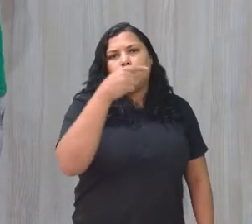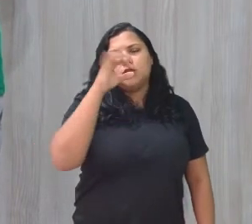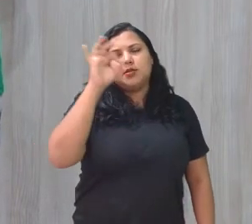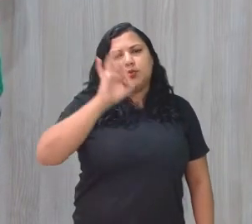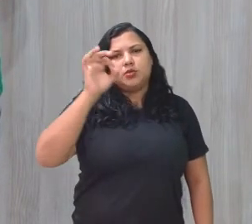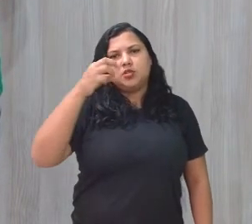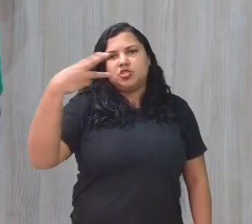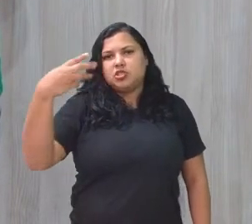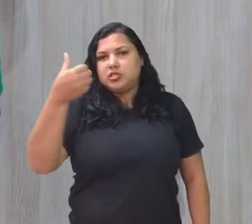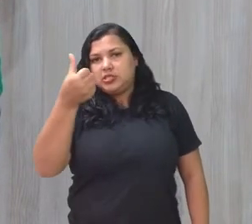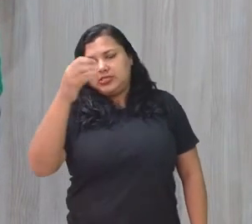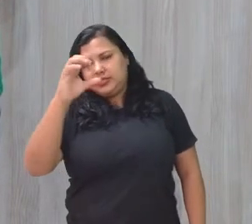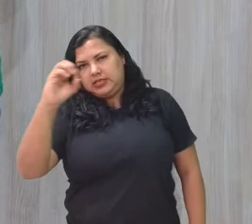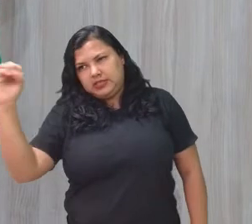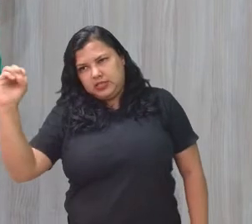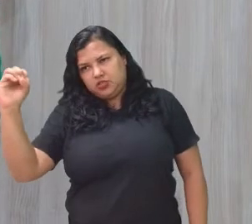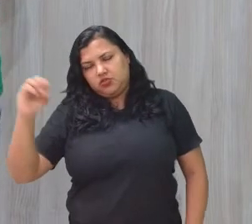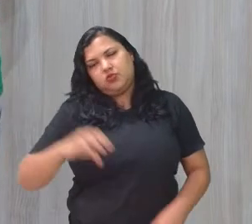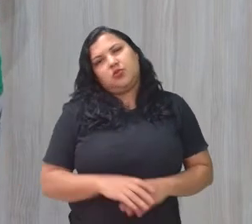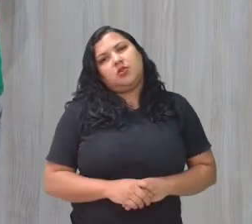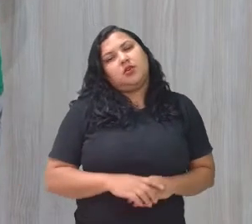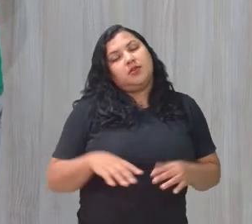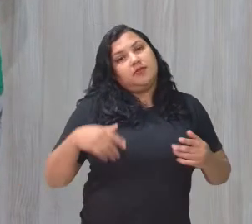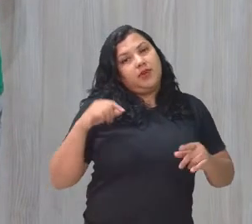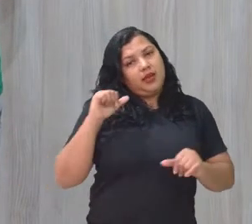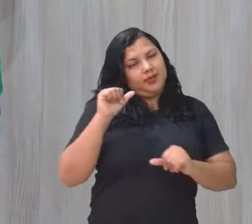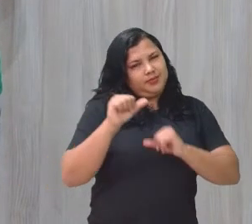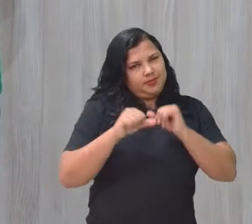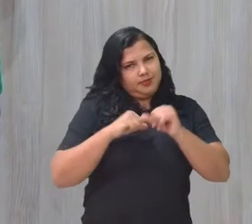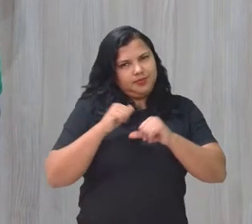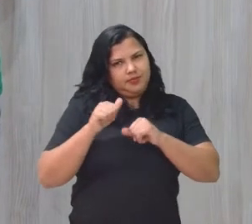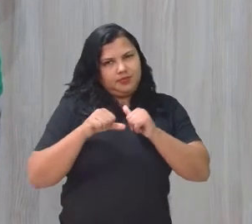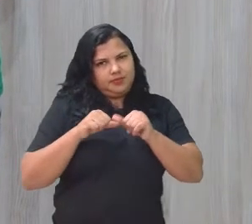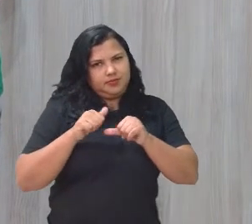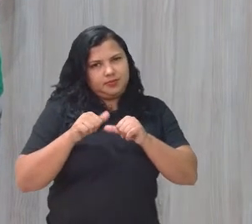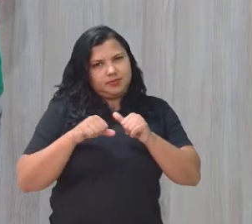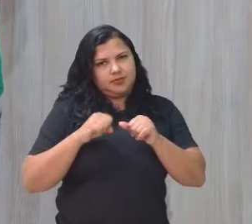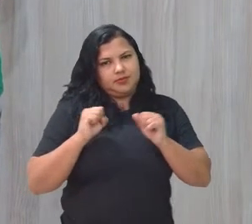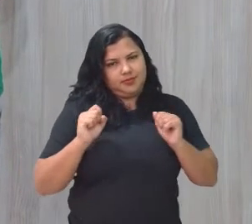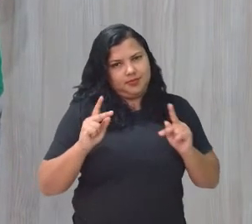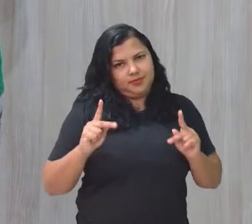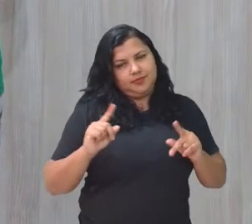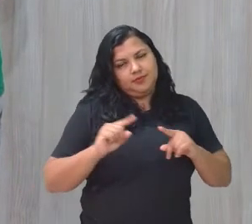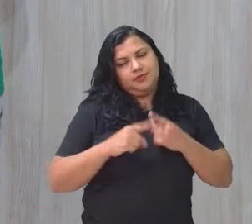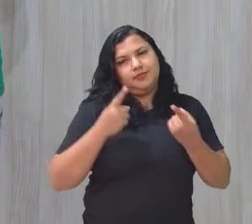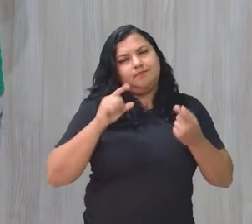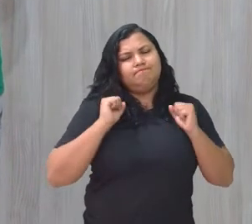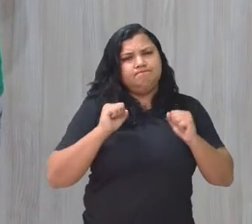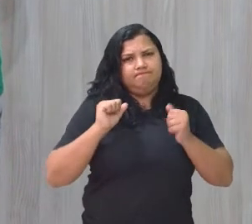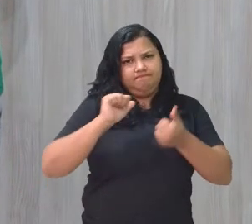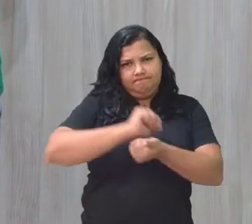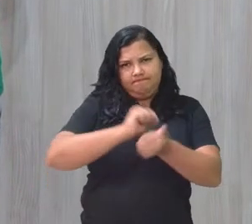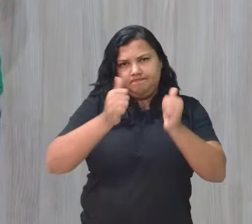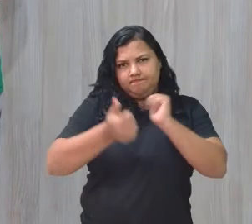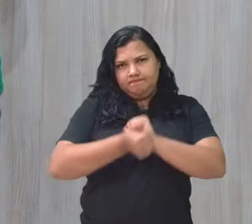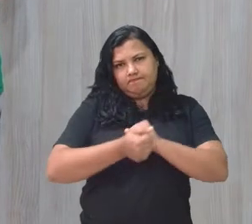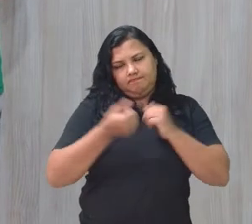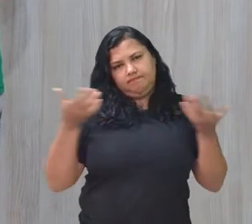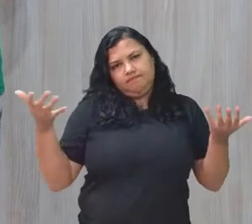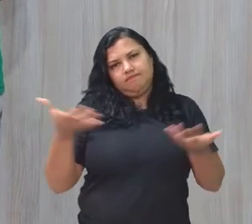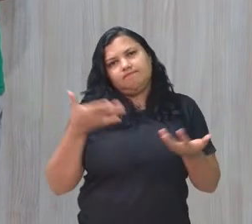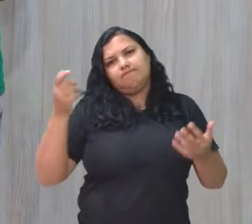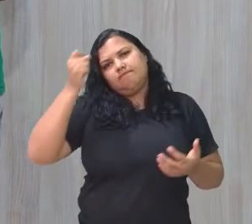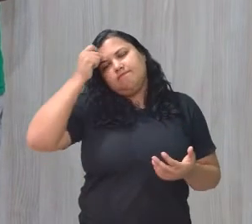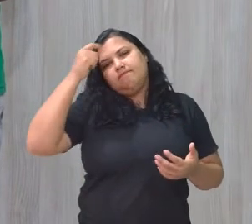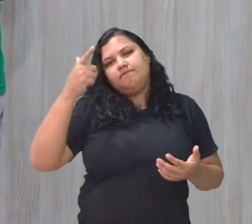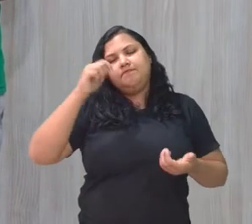de 600, o 12 vezes 6 vai modificar um pouco. Mas você pode adaptar. A ideia agora, Carol, é fazer